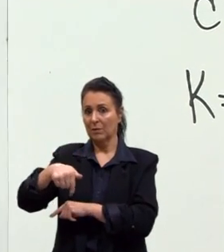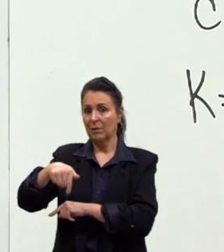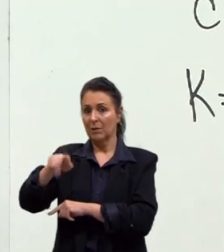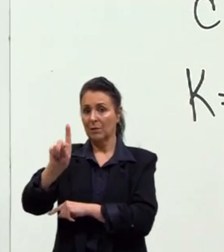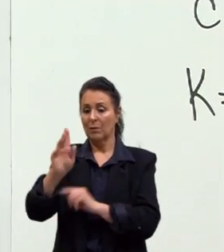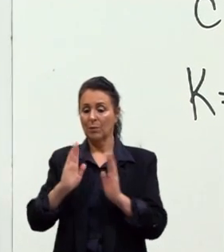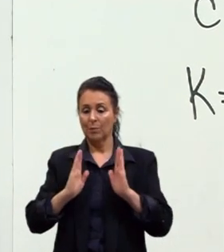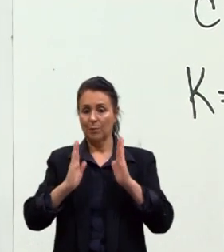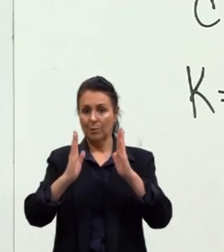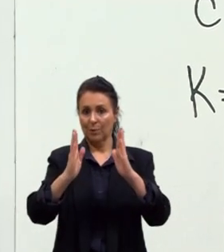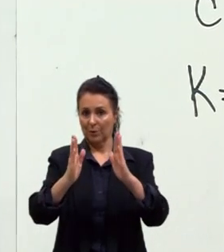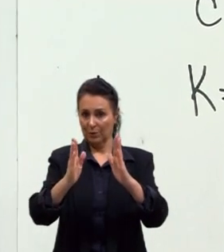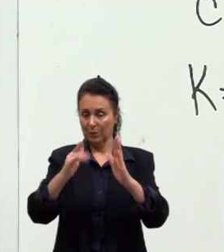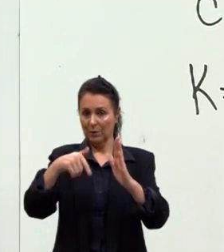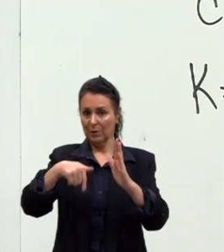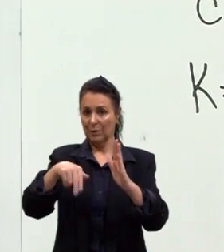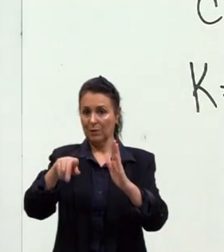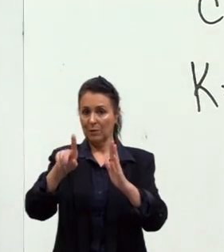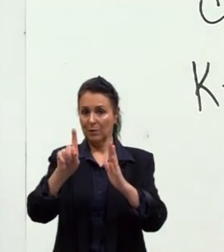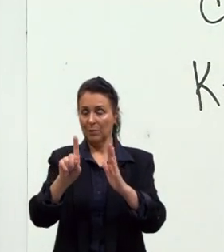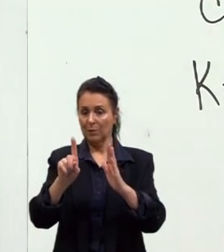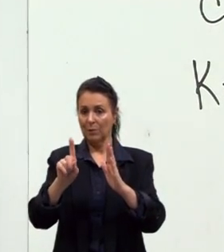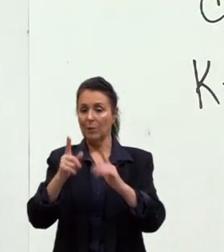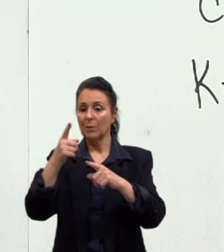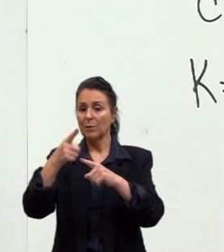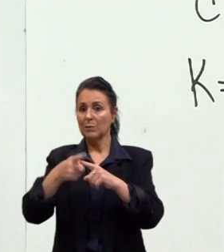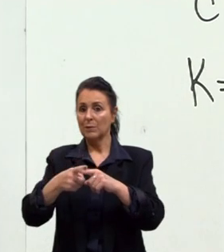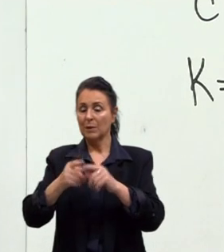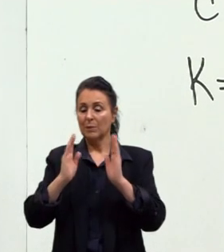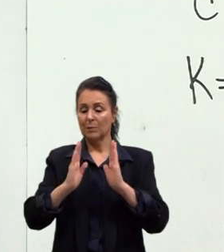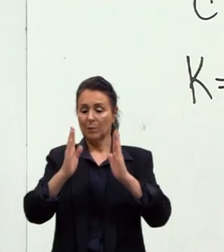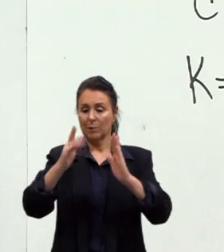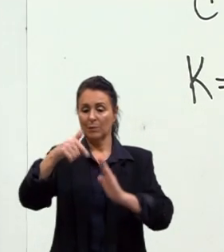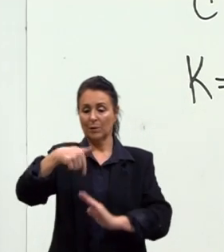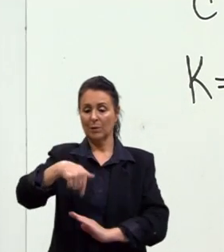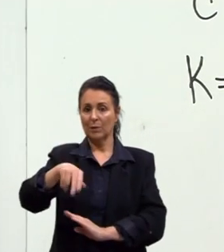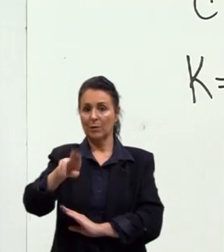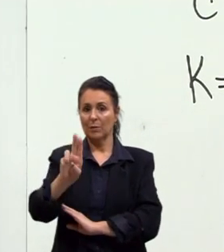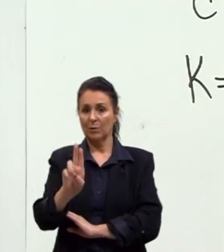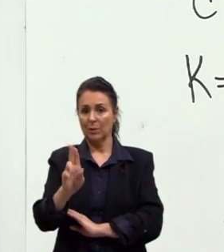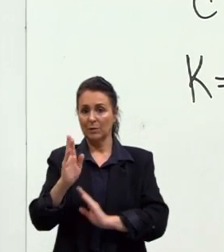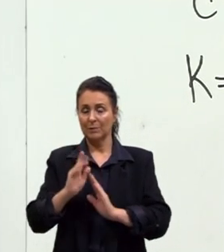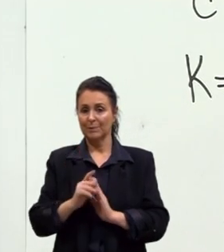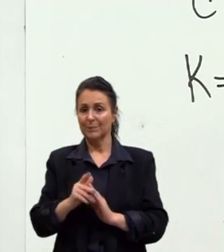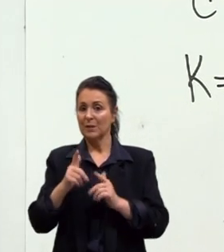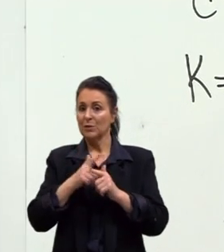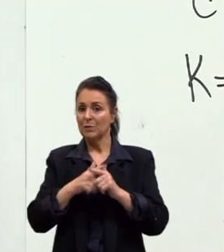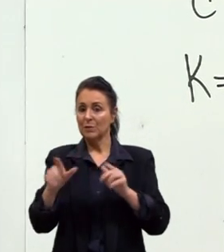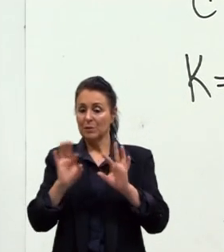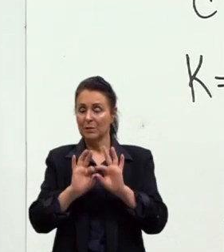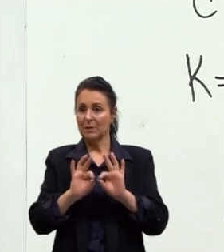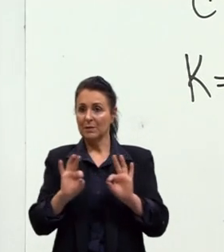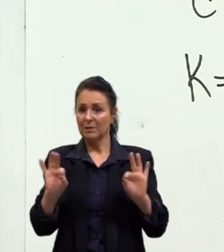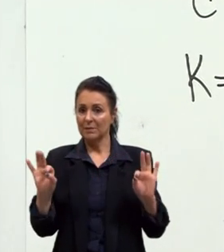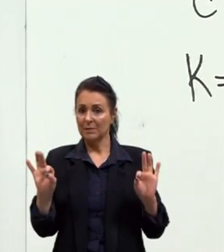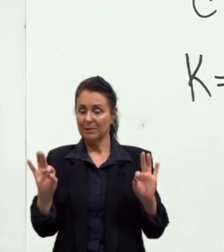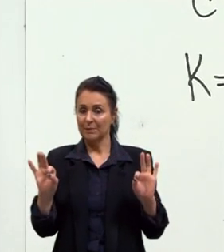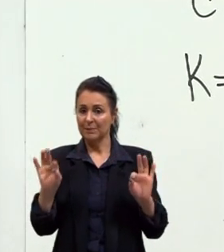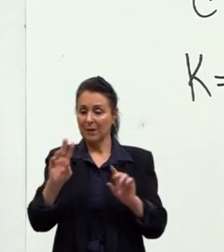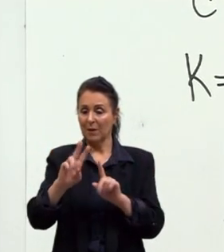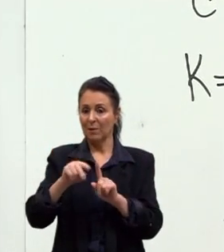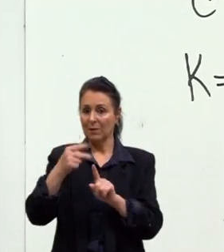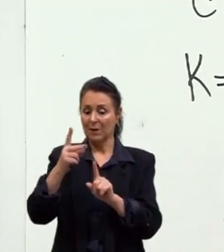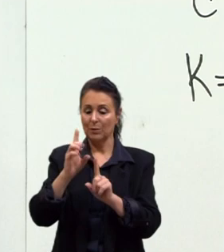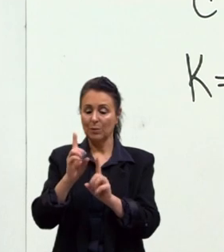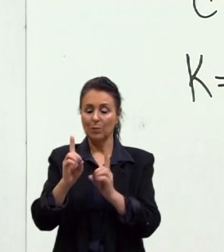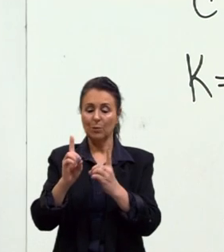módulo x que 2 que também é modo tudo isso é dividido pela distância ao